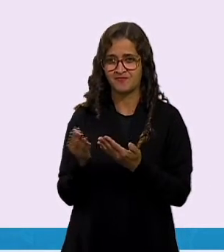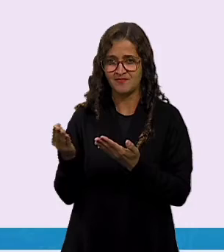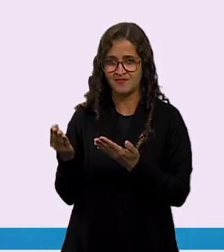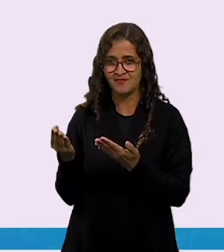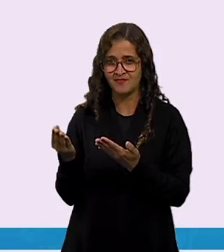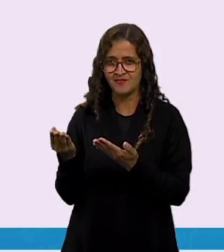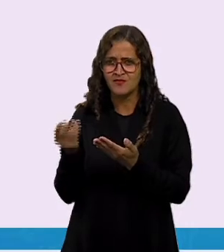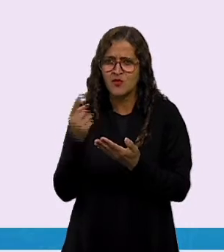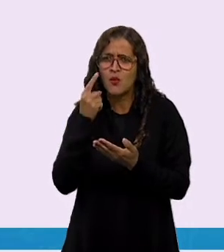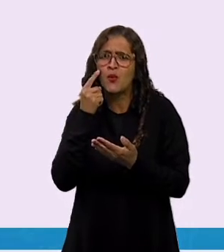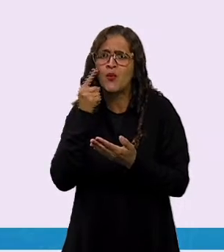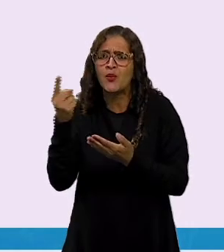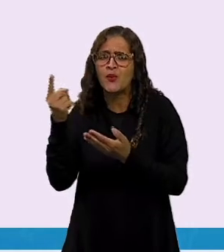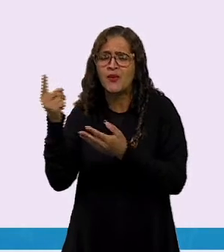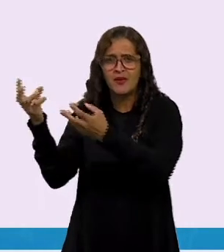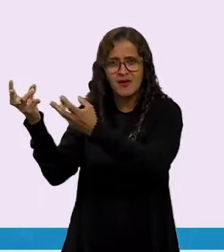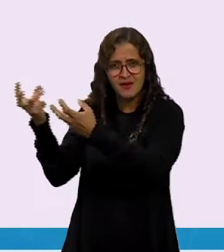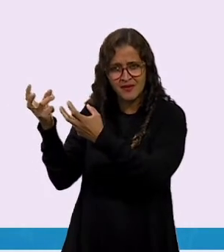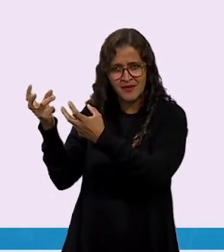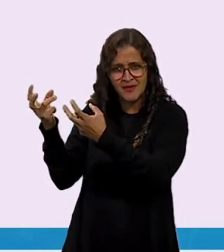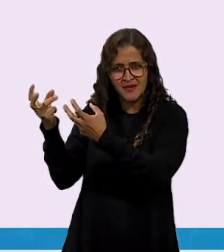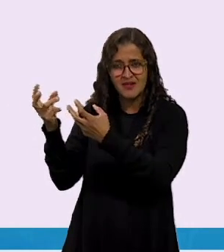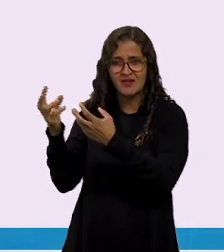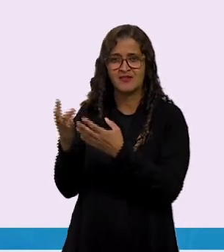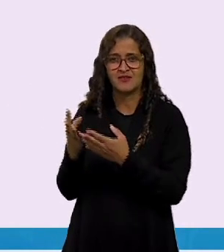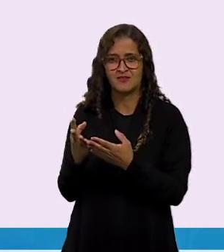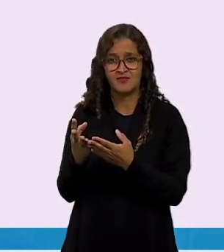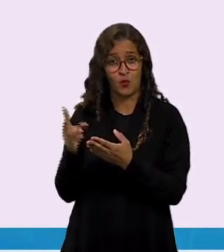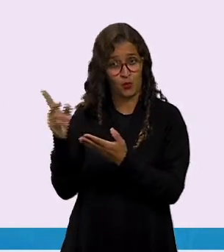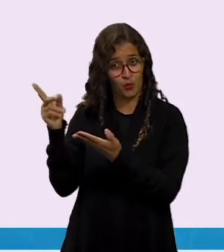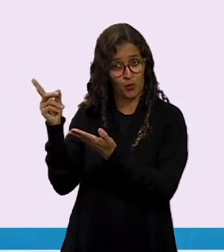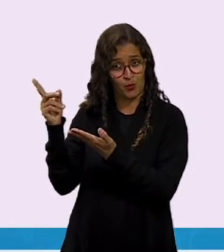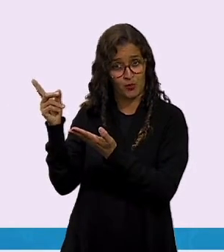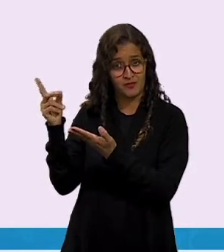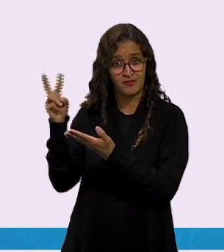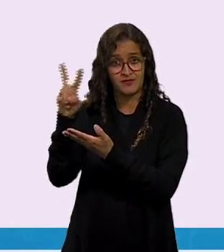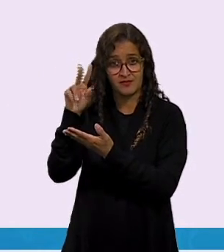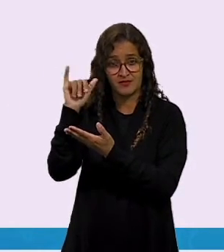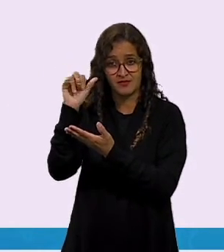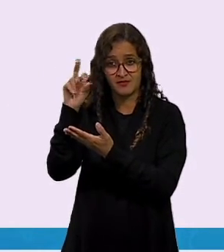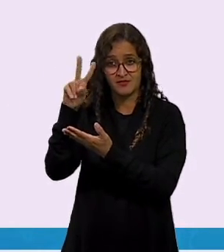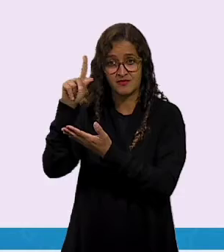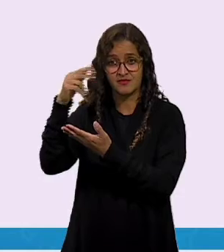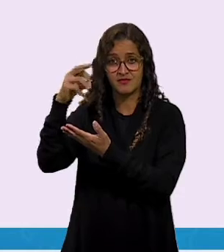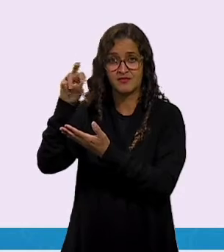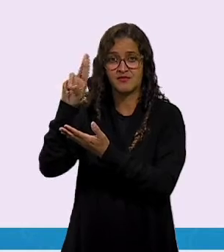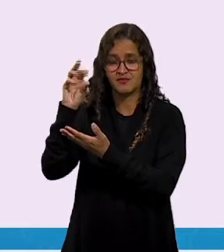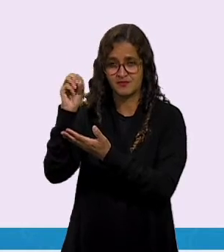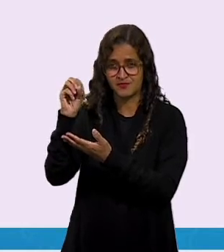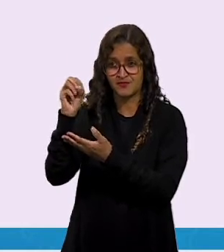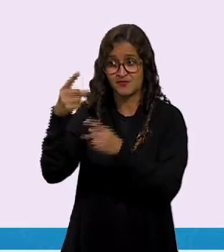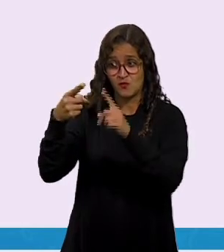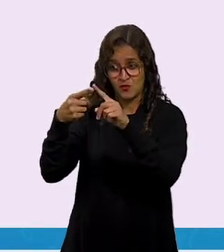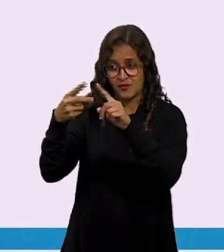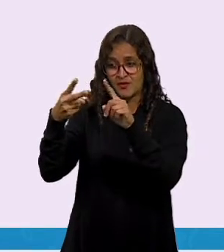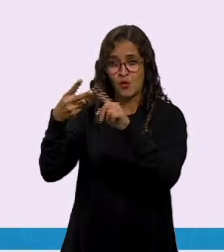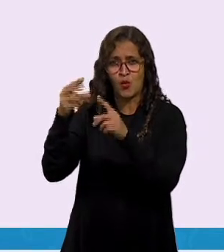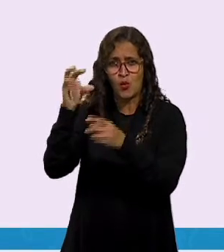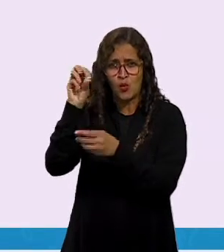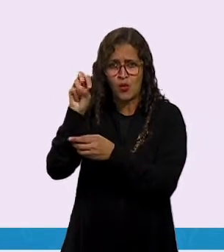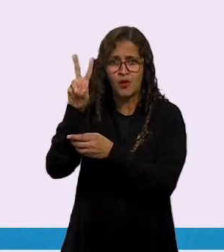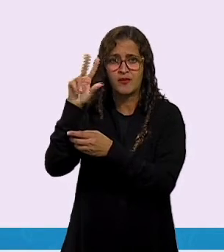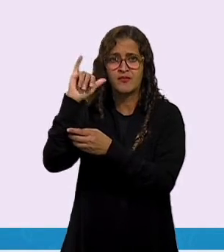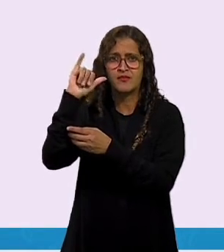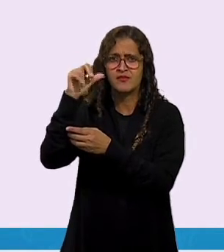tem várias formas de reprodução dos animais, sendo elas vivíparos, ovíparos e